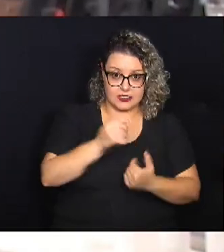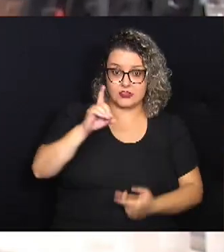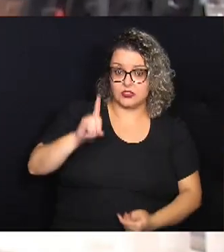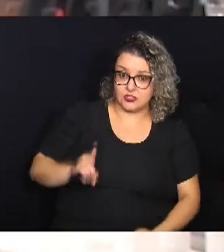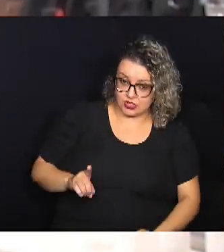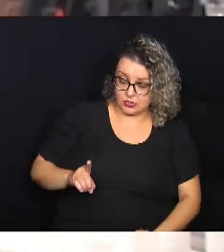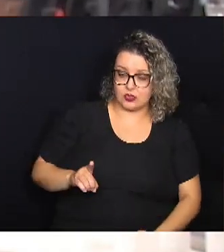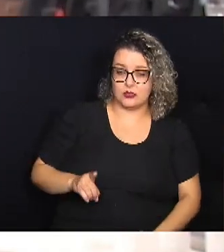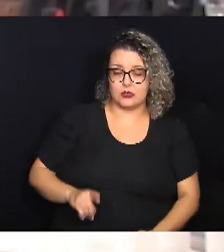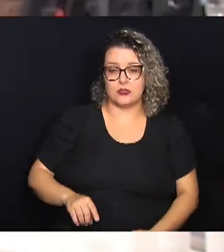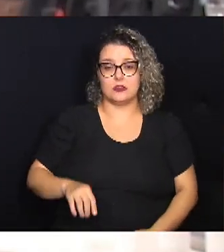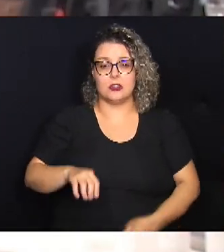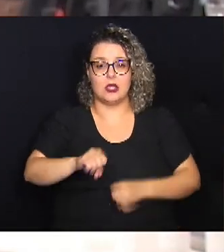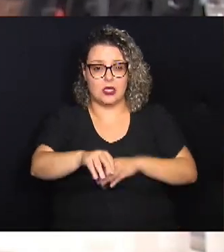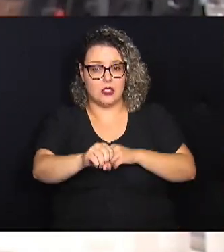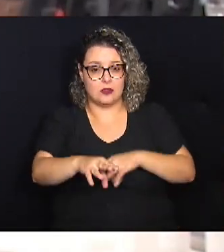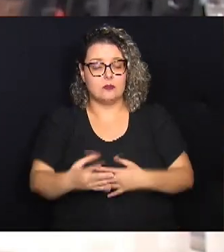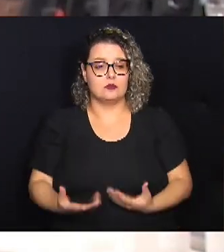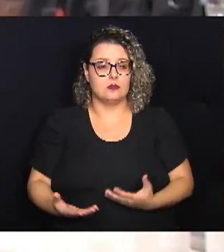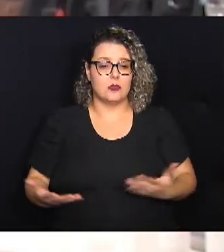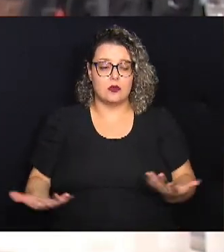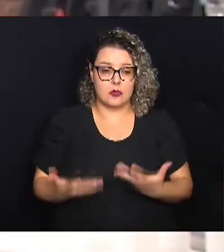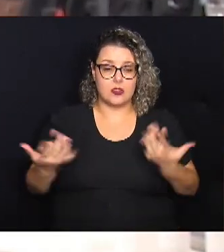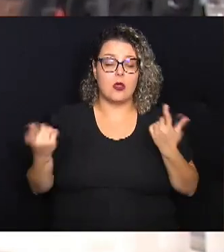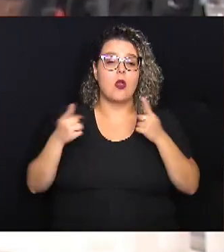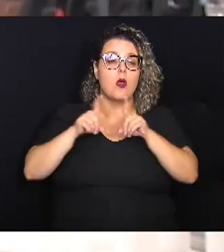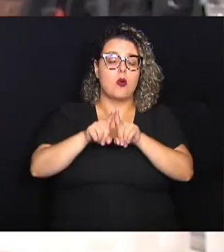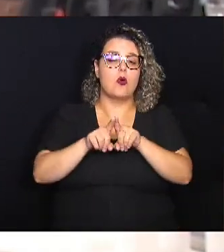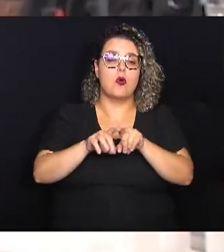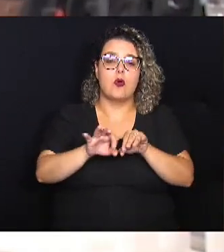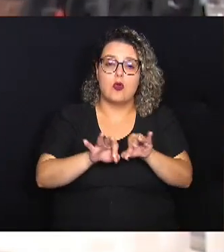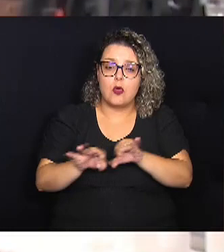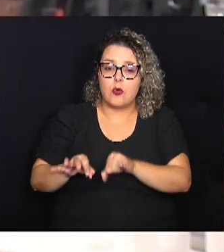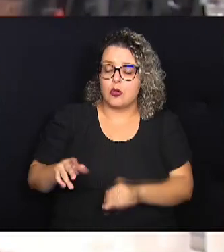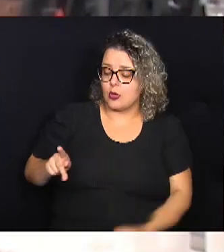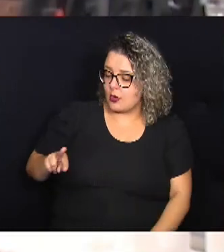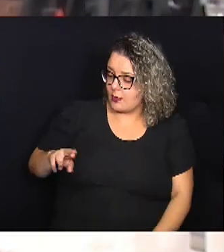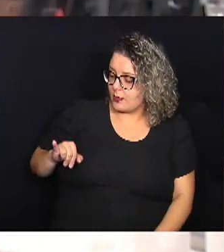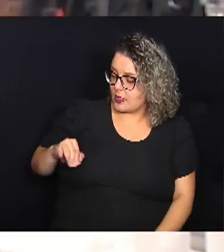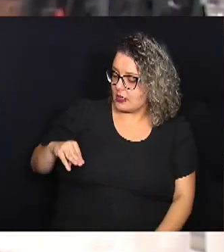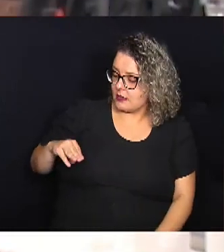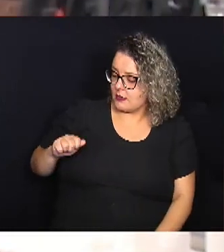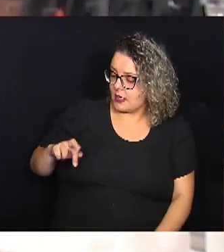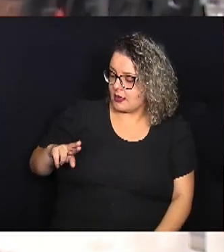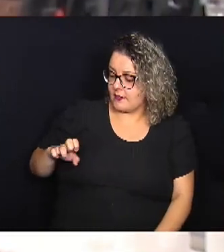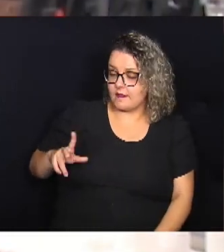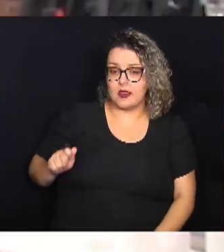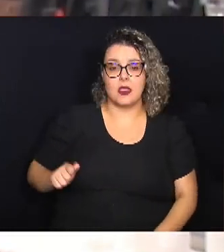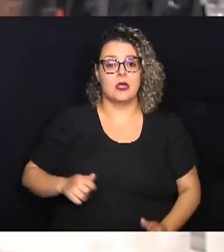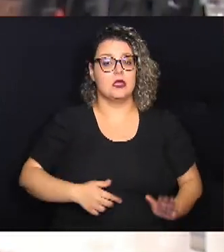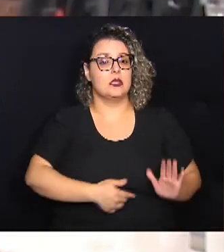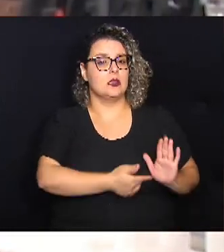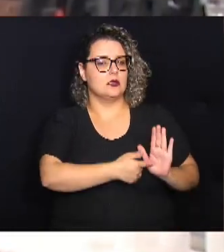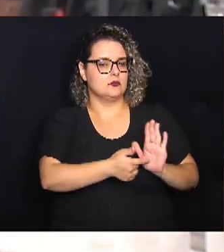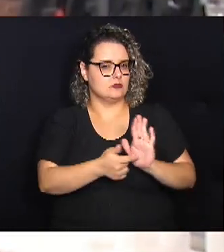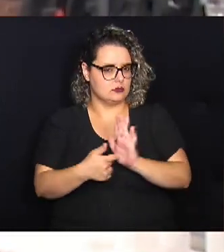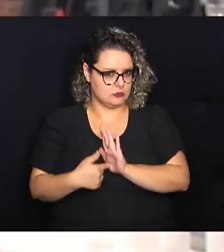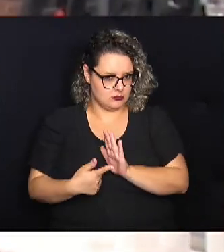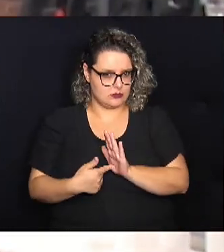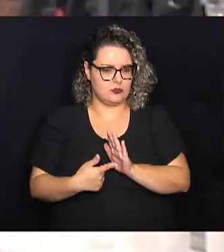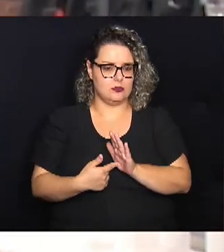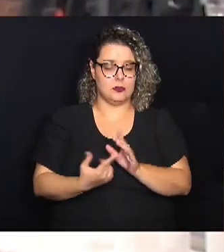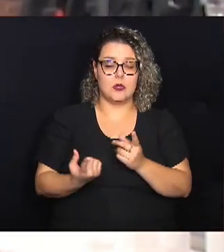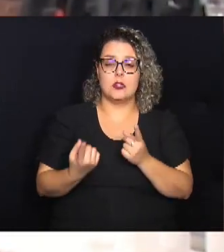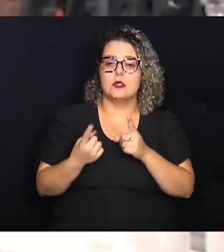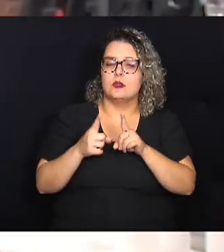Lúcia, enfatiza a parceria com o Projeto Primavera. O projeto apresentado, ele está